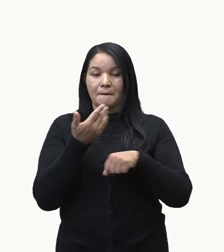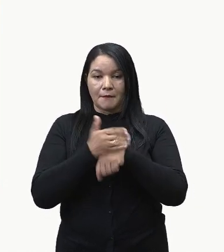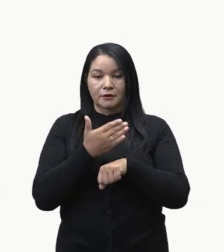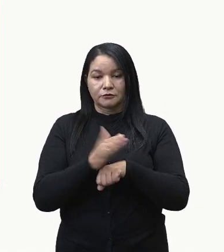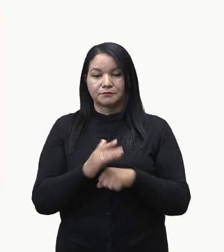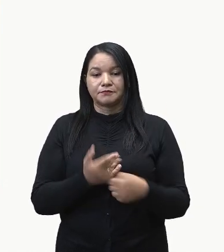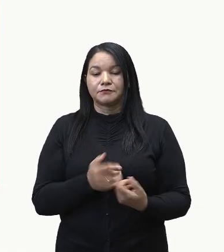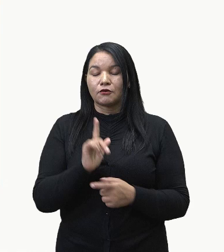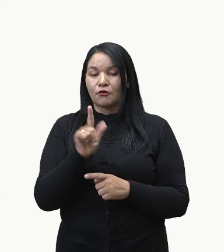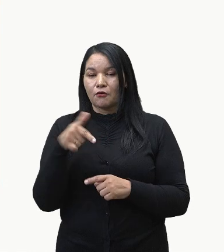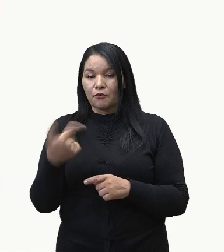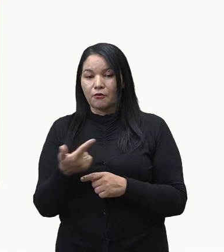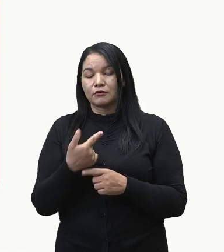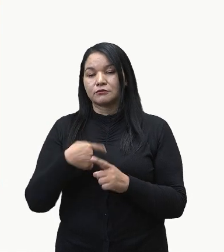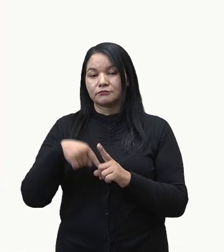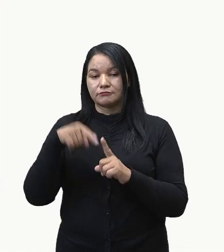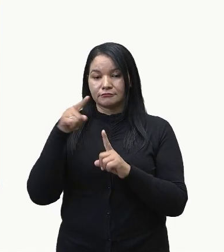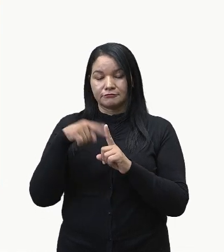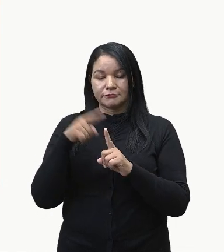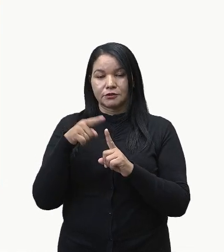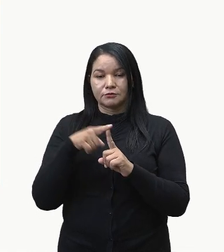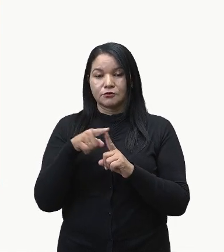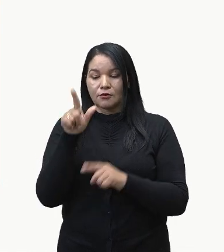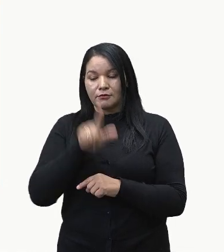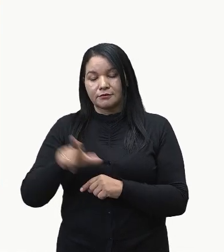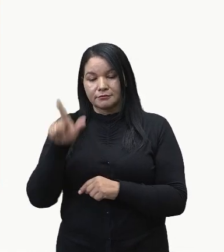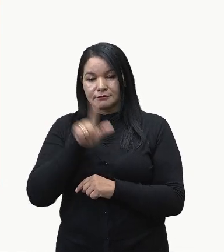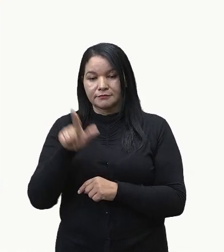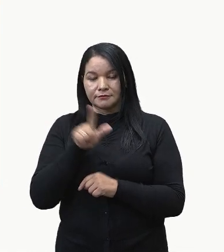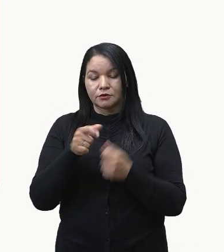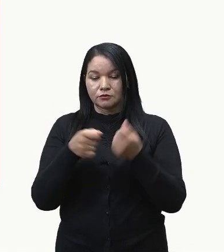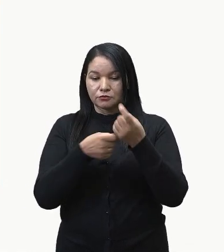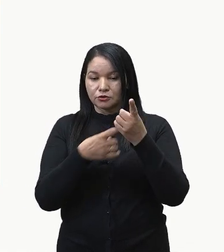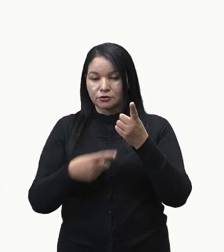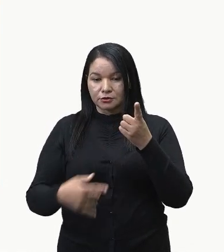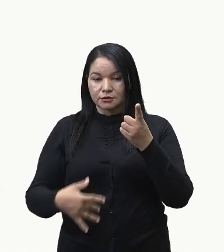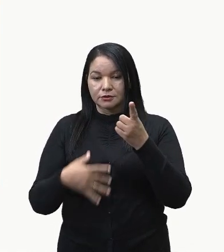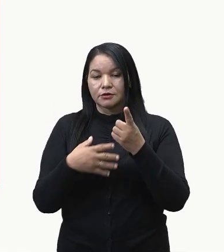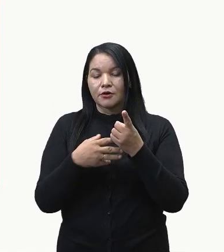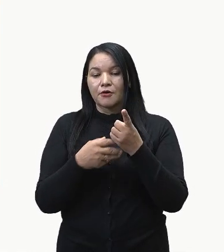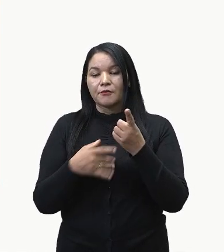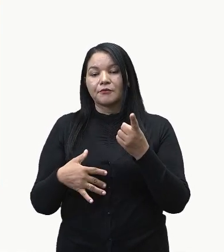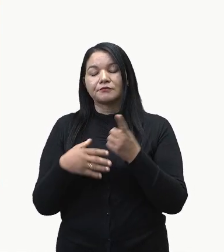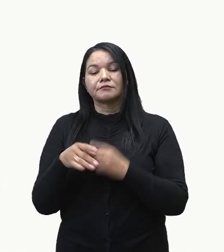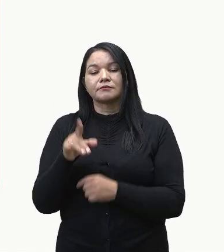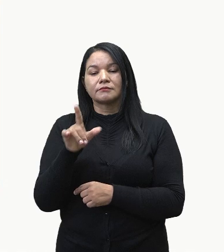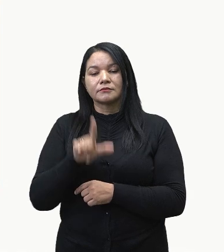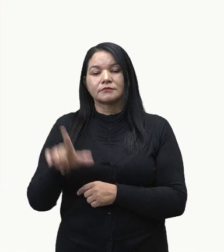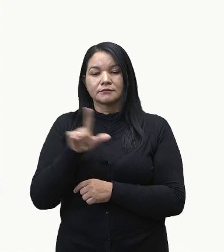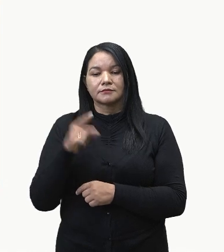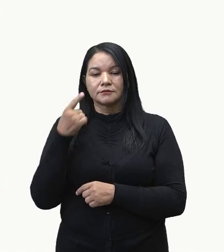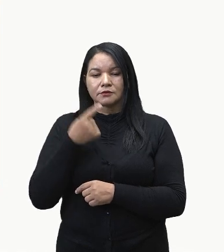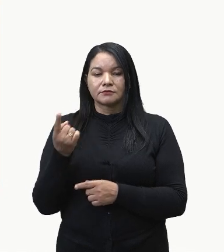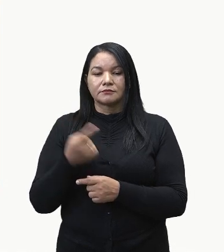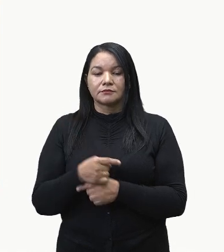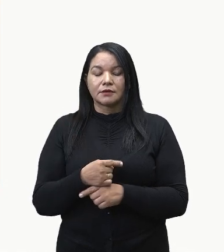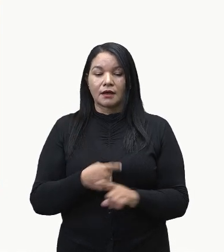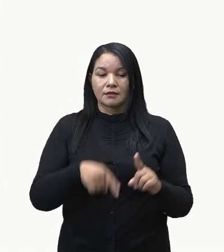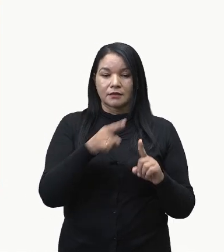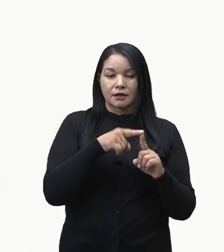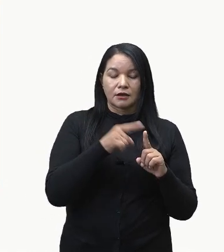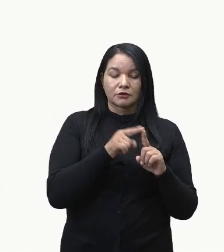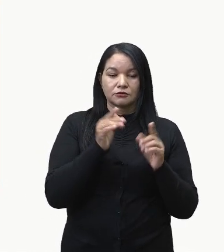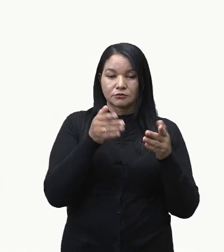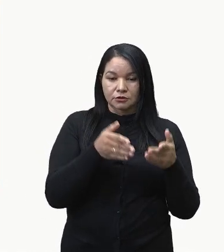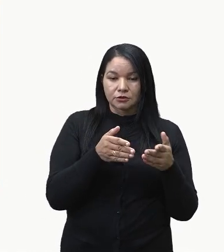a descrição literária, que é uma descrição subjetiva. Enquanto a técnica é objetiva,